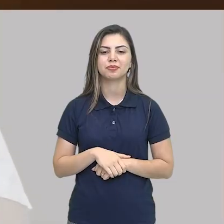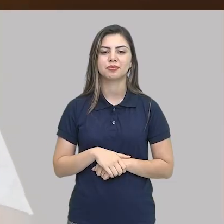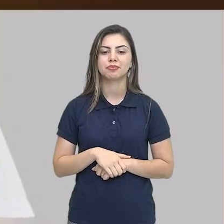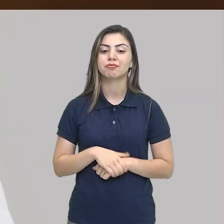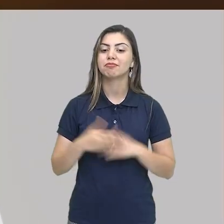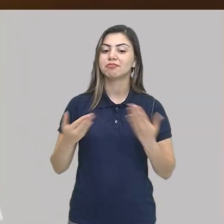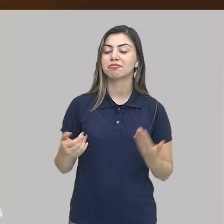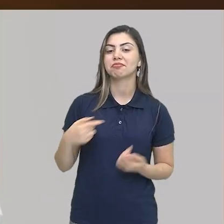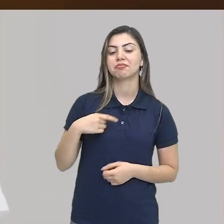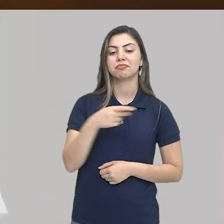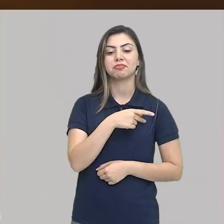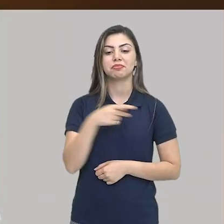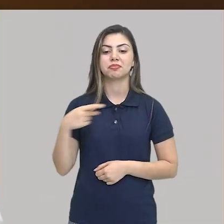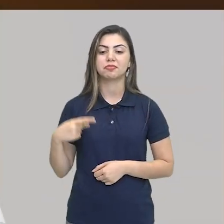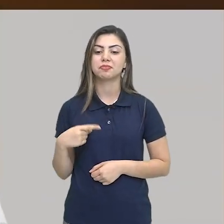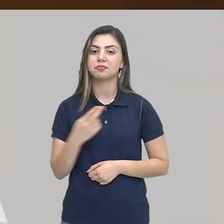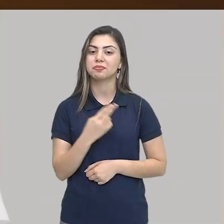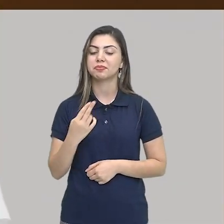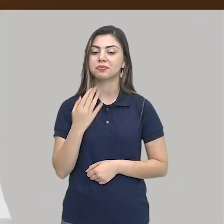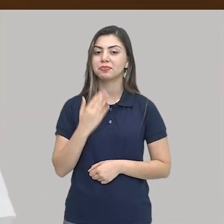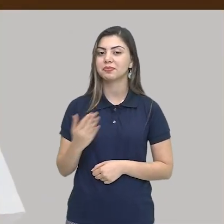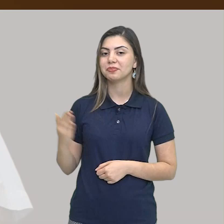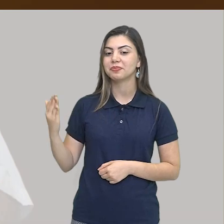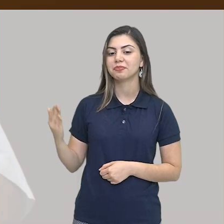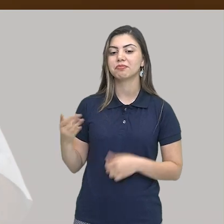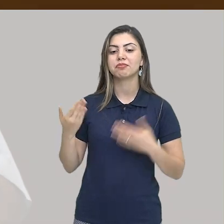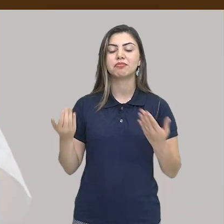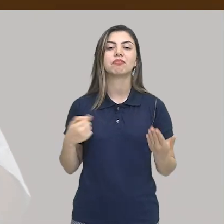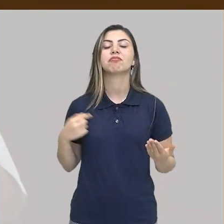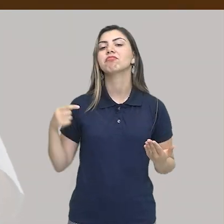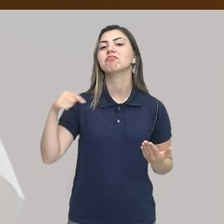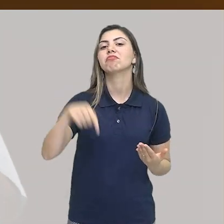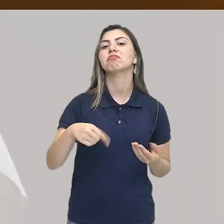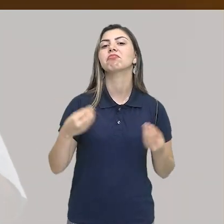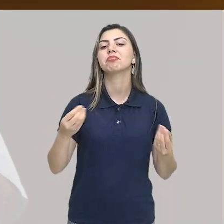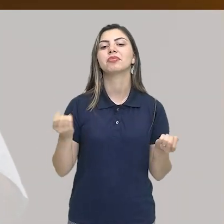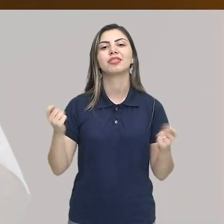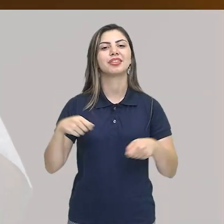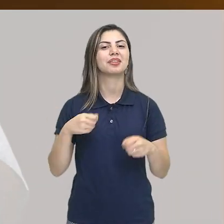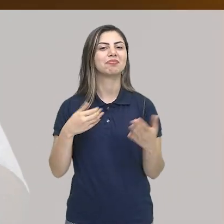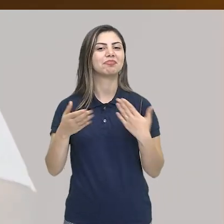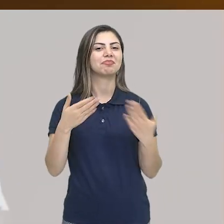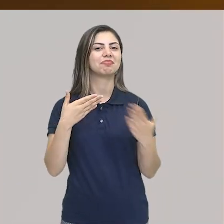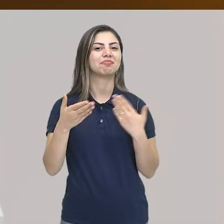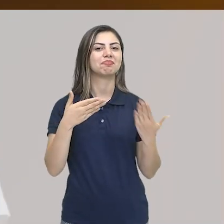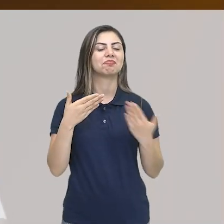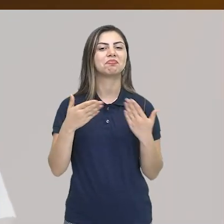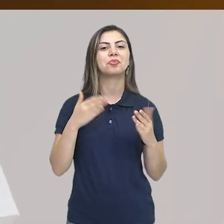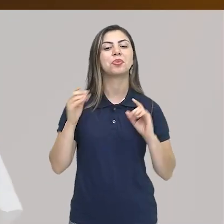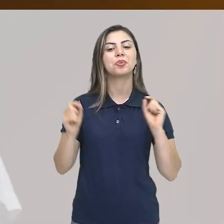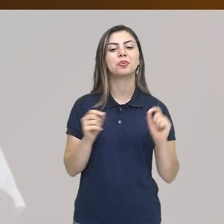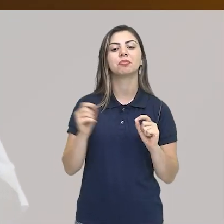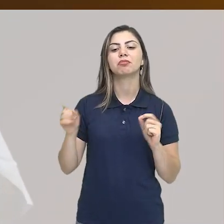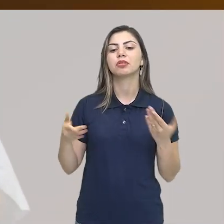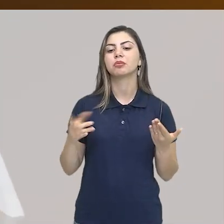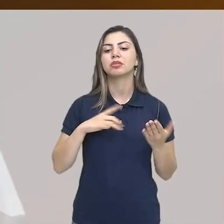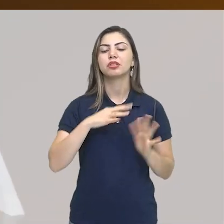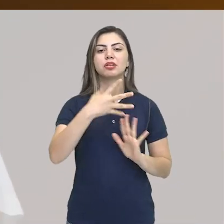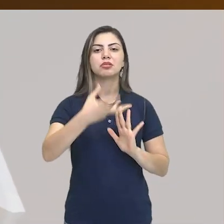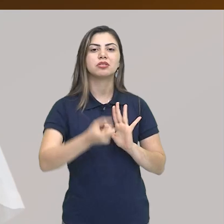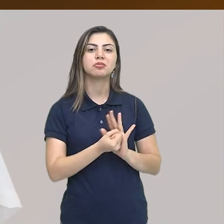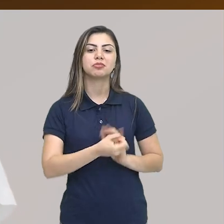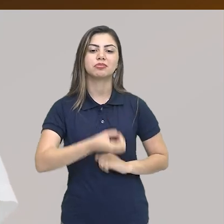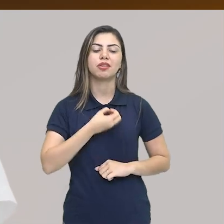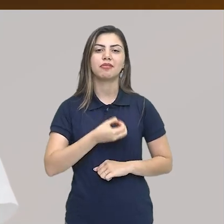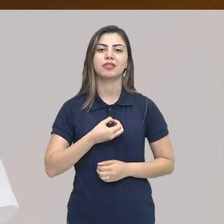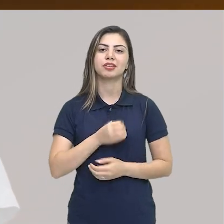Eu sou o pastor Lauri Roberto Becker e venho aqui conversar sobre os símbolos na nossa